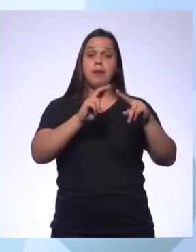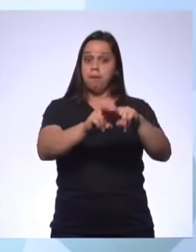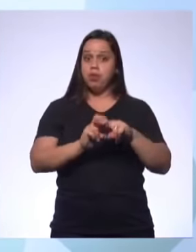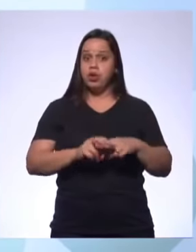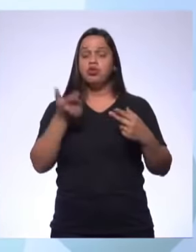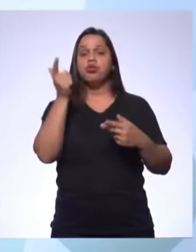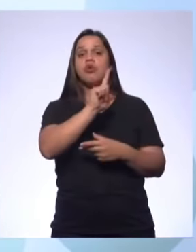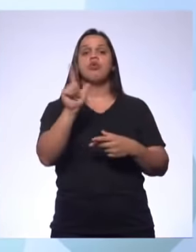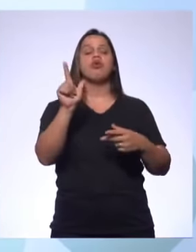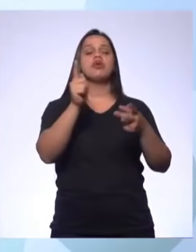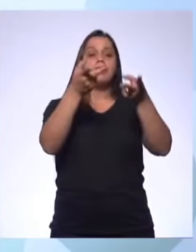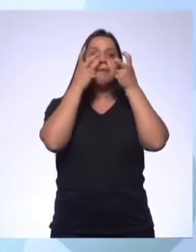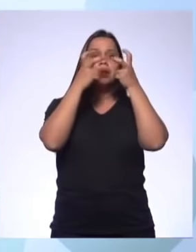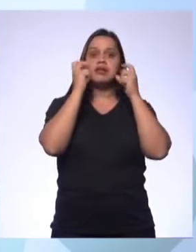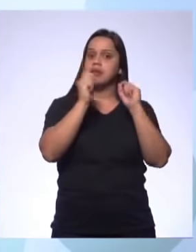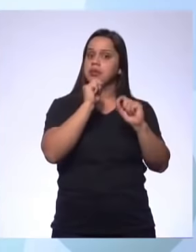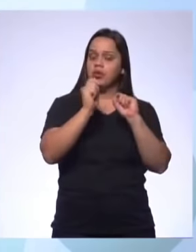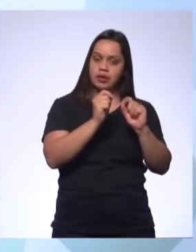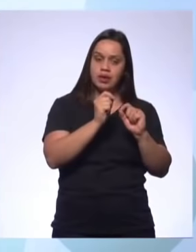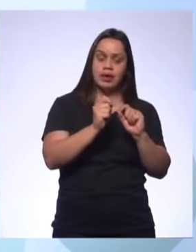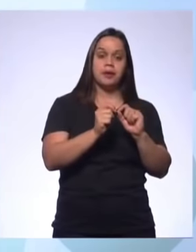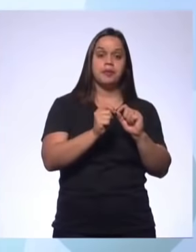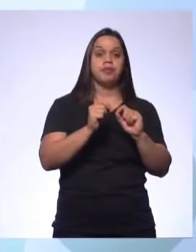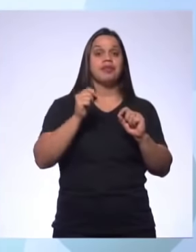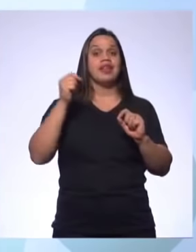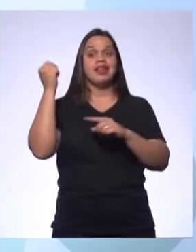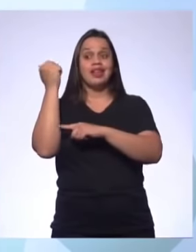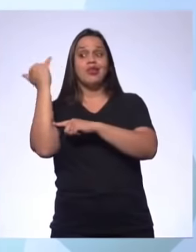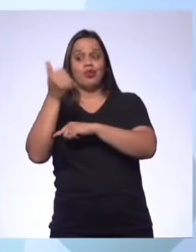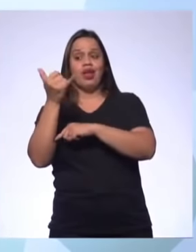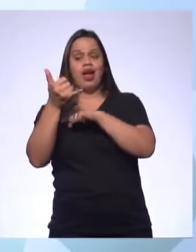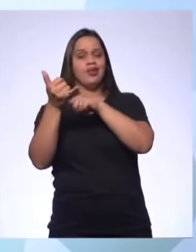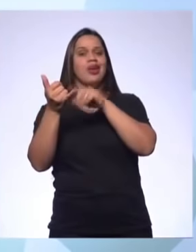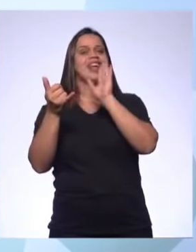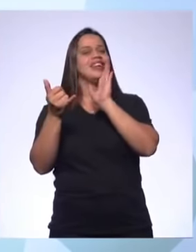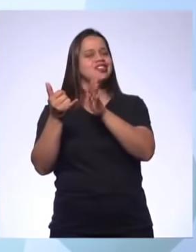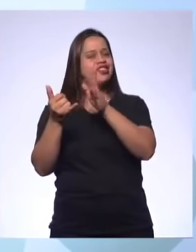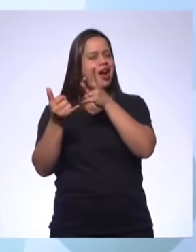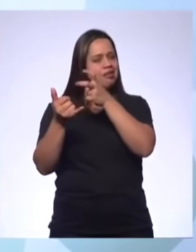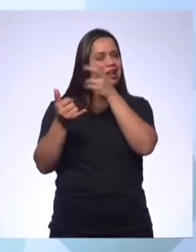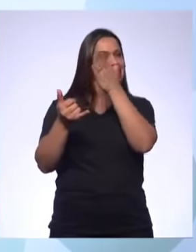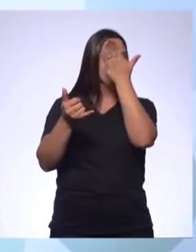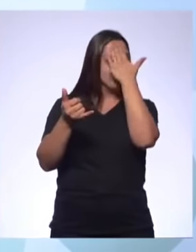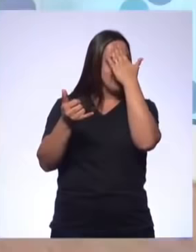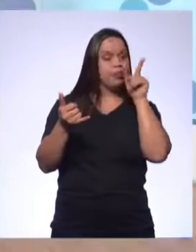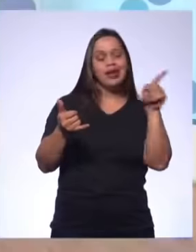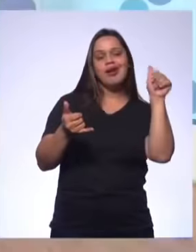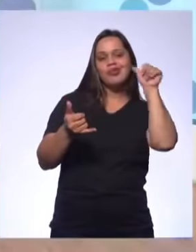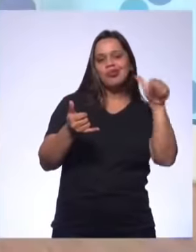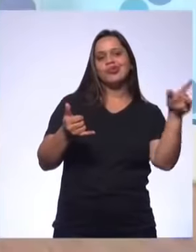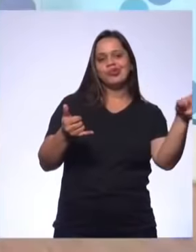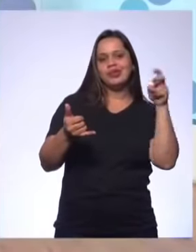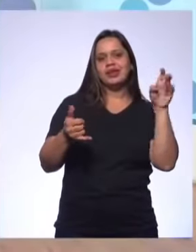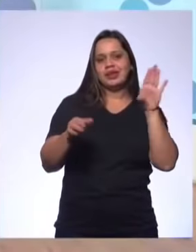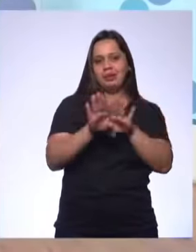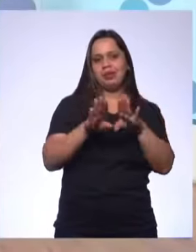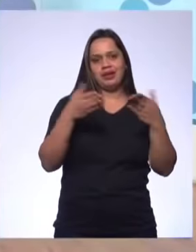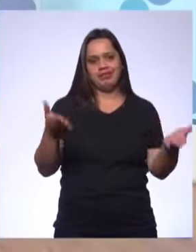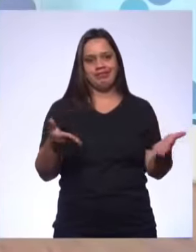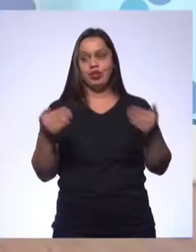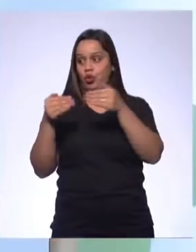por esse verbo colocado dessa forma, vamos dizer assim, que ele meio que está sacando o que ela está percebendo. Vamos dizer assim. Concorda,